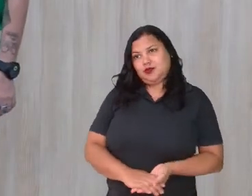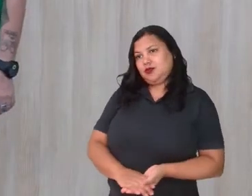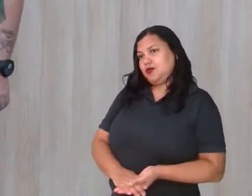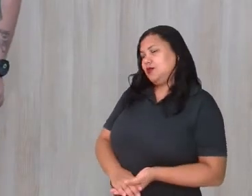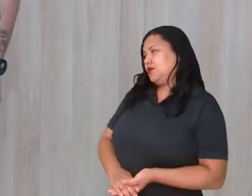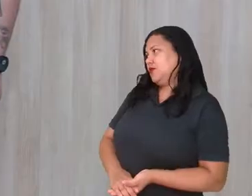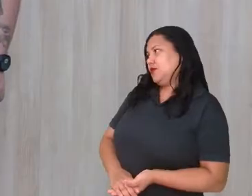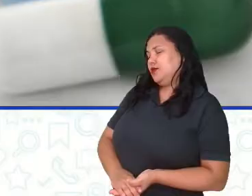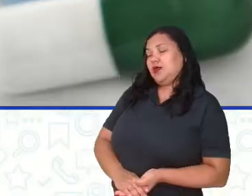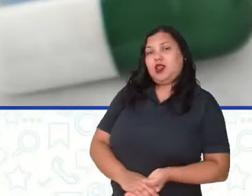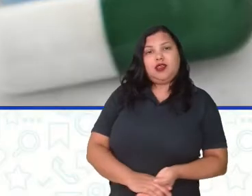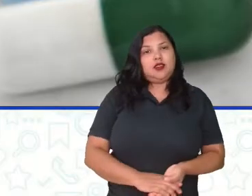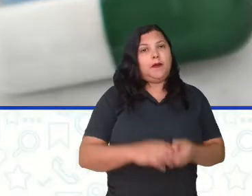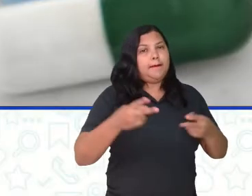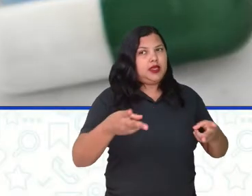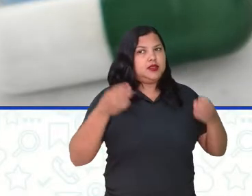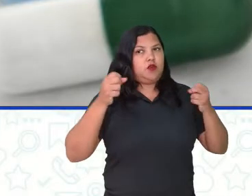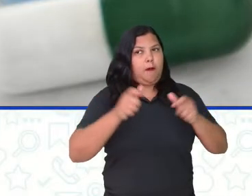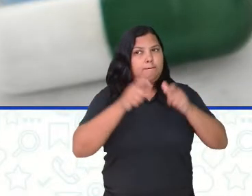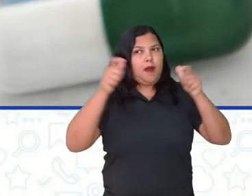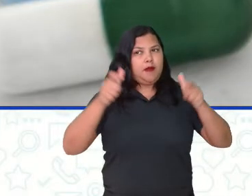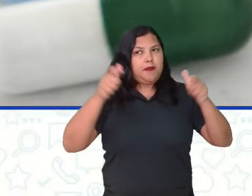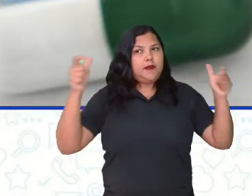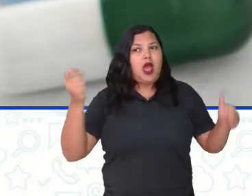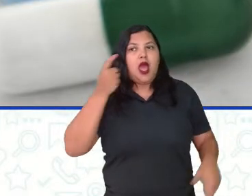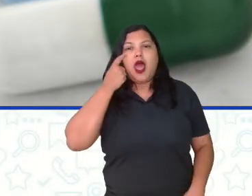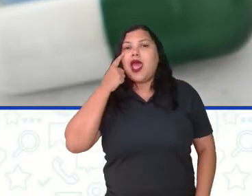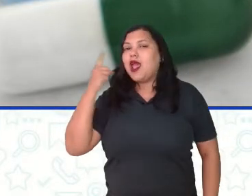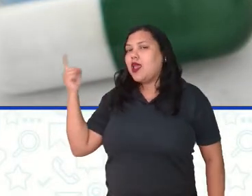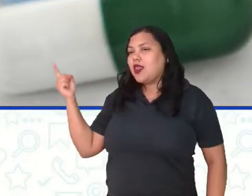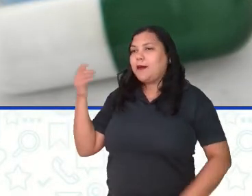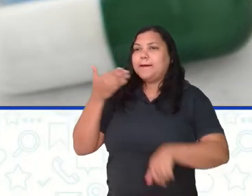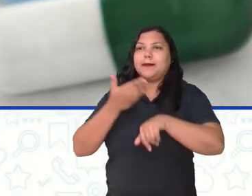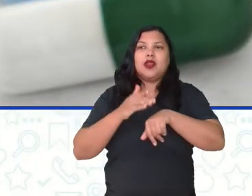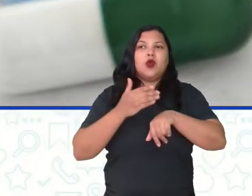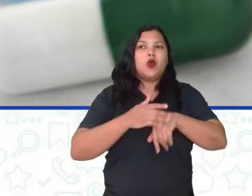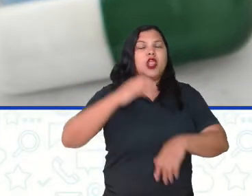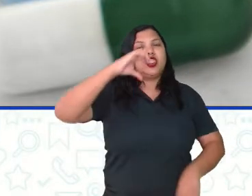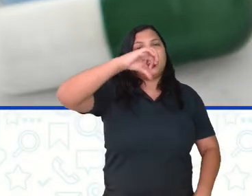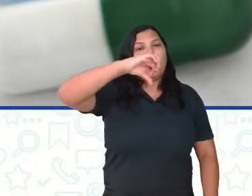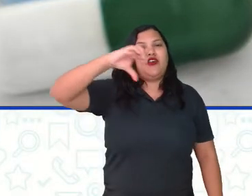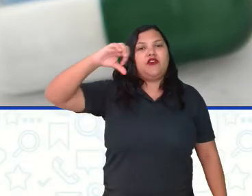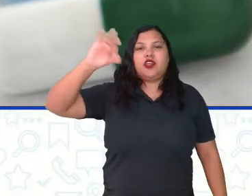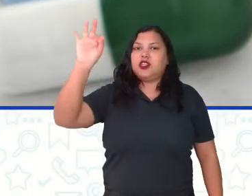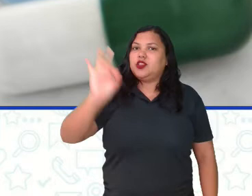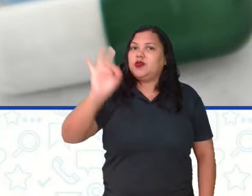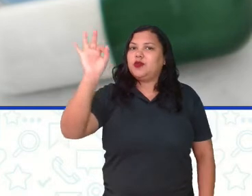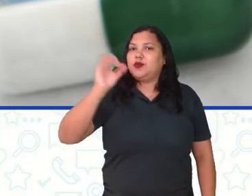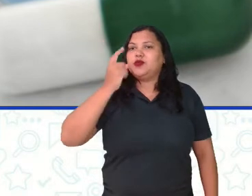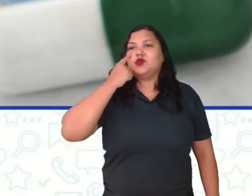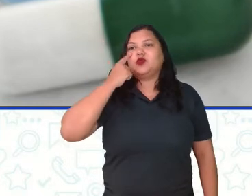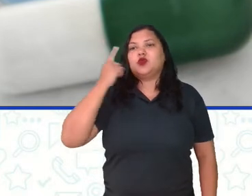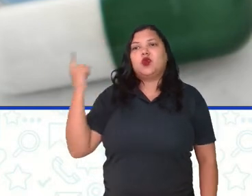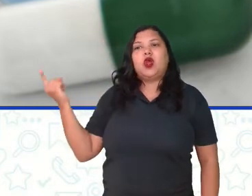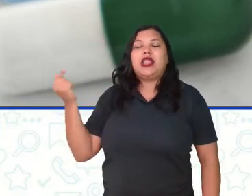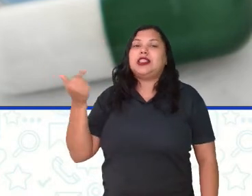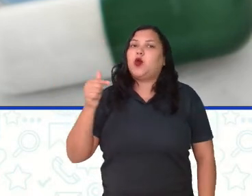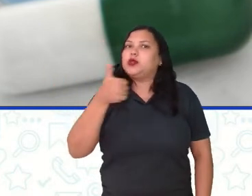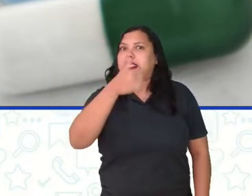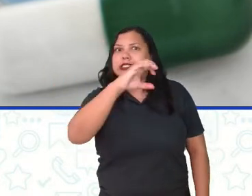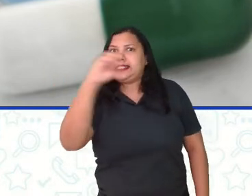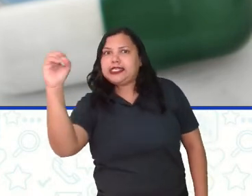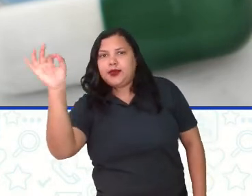fui aumentando, até chegar naquele ali que é 99%, tá certo? A gente vai perceber que não vai ter aquele